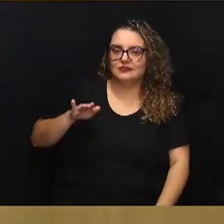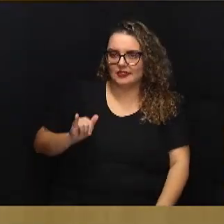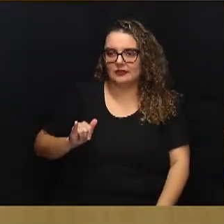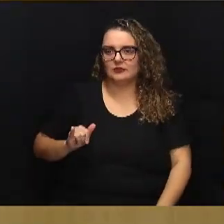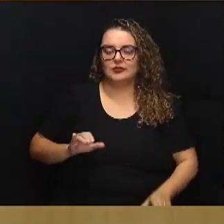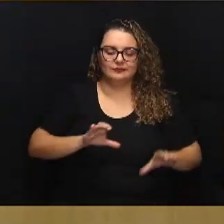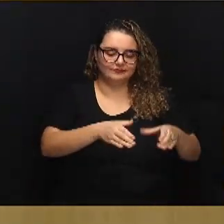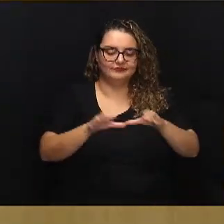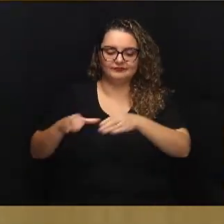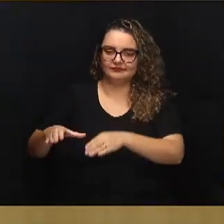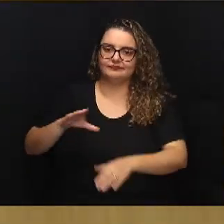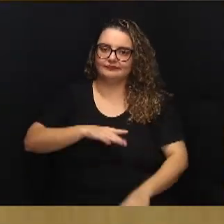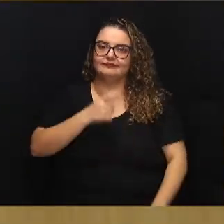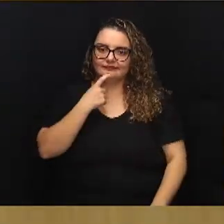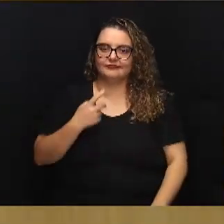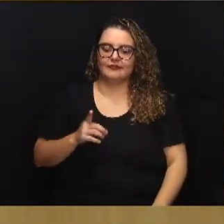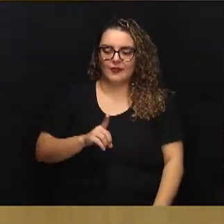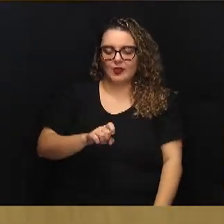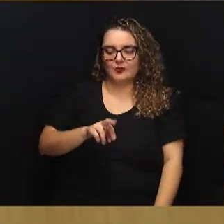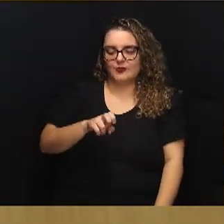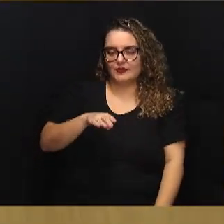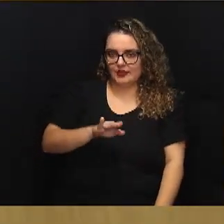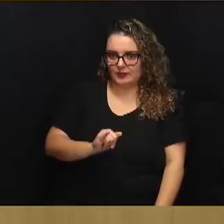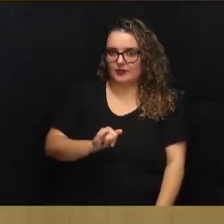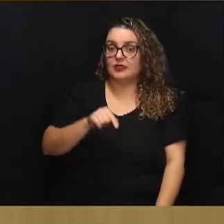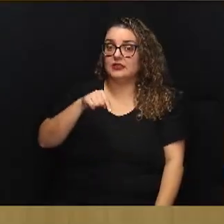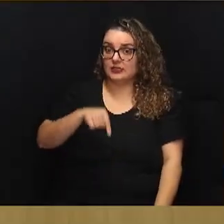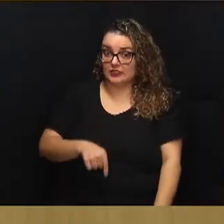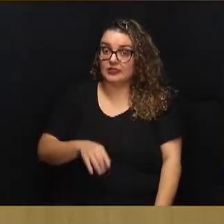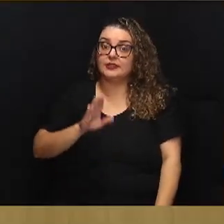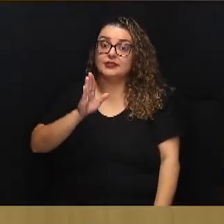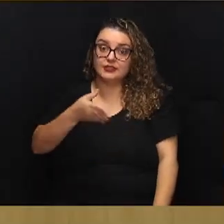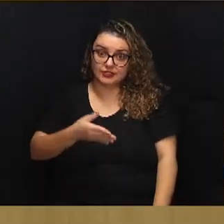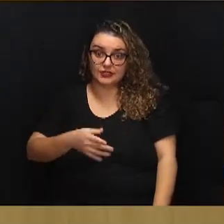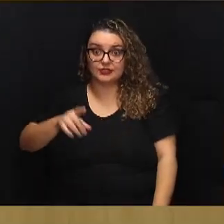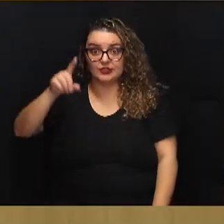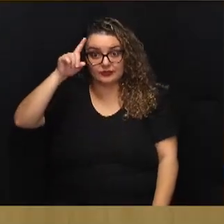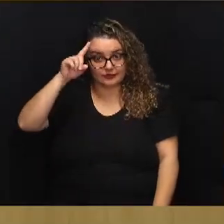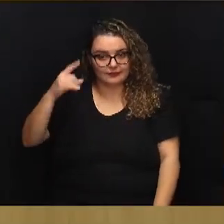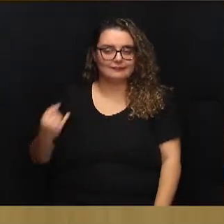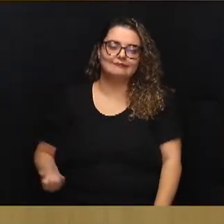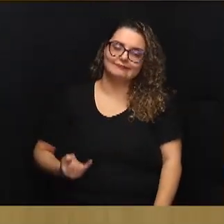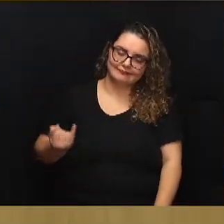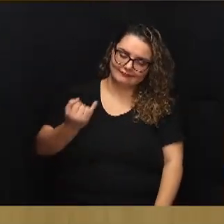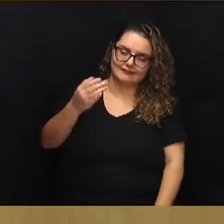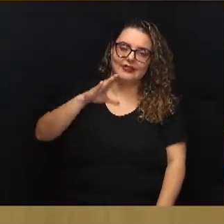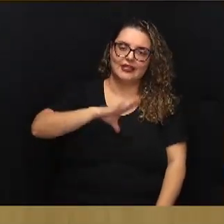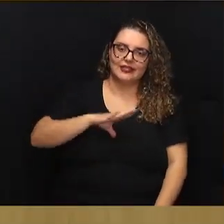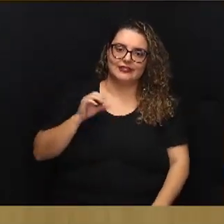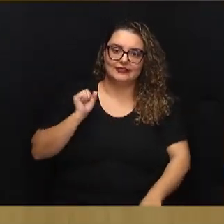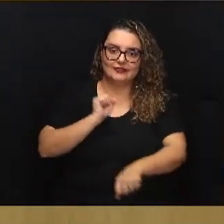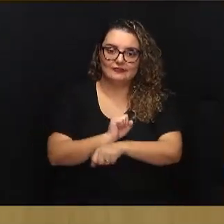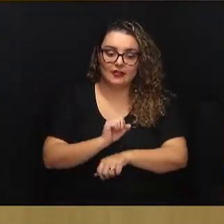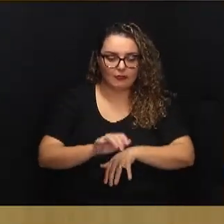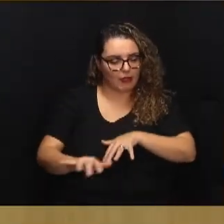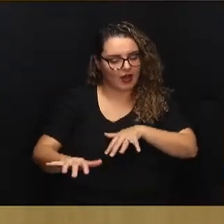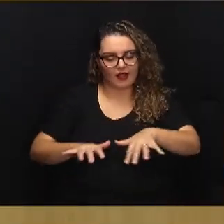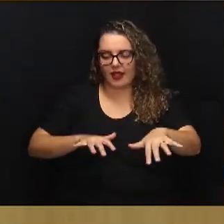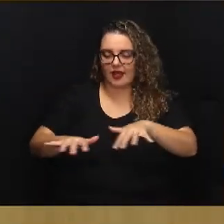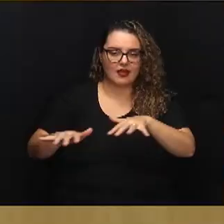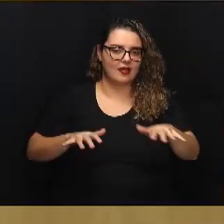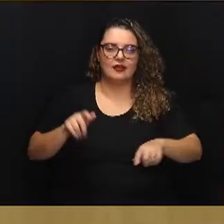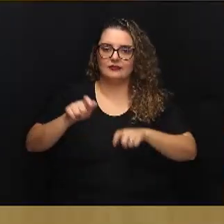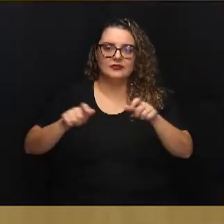cidade. E o derby, na verdade, na prática, ele já é uma data assim, importante, fundamental, que a cidade mobiliza